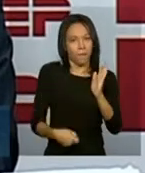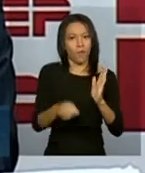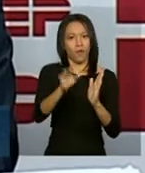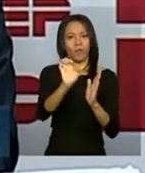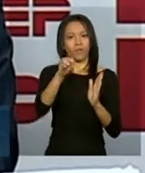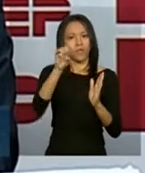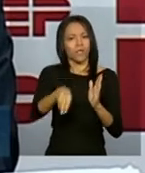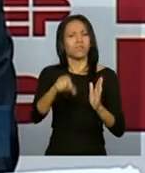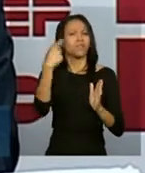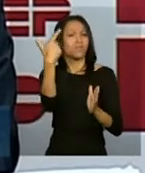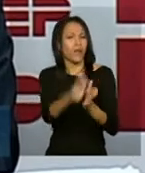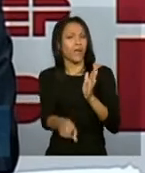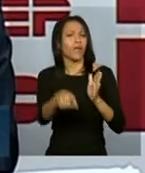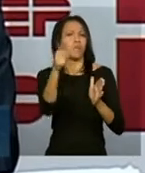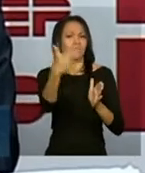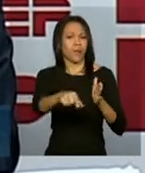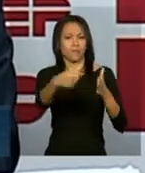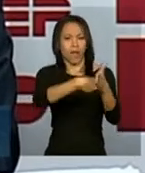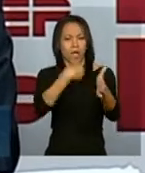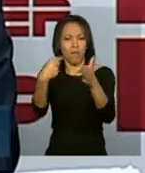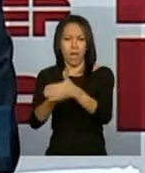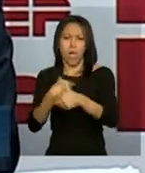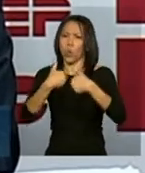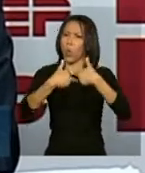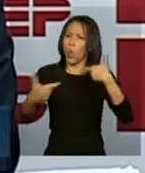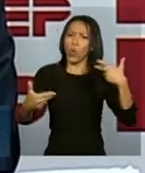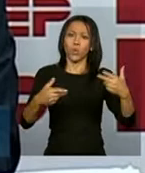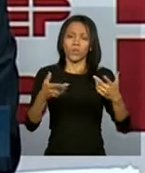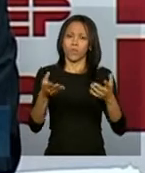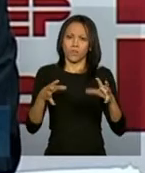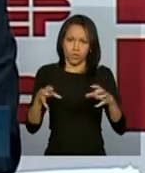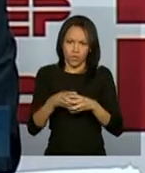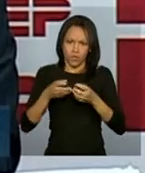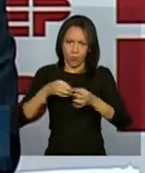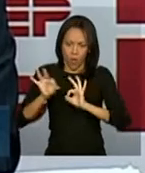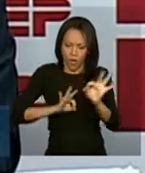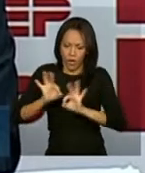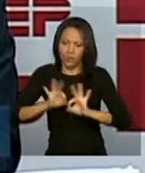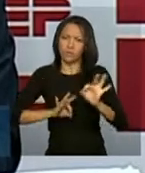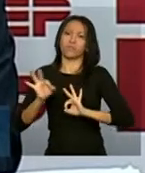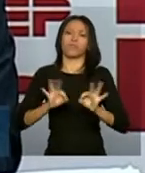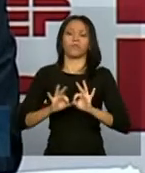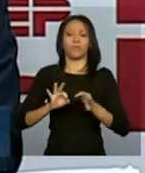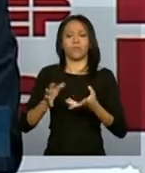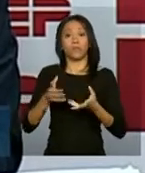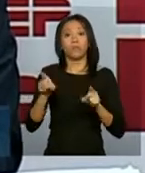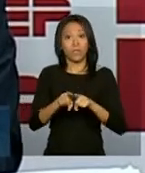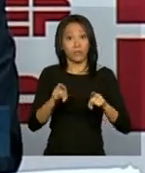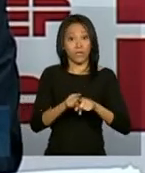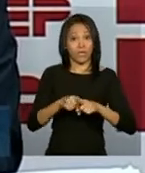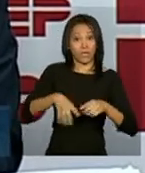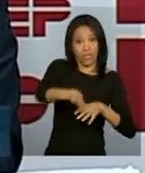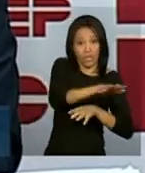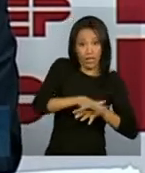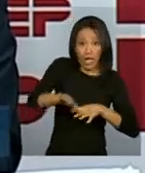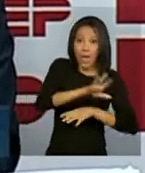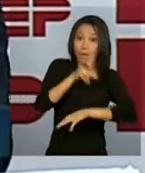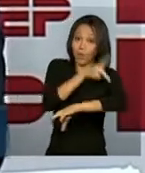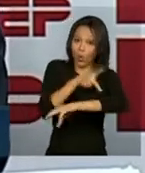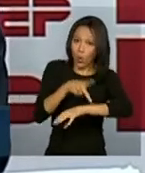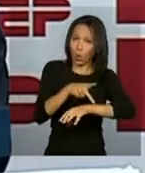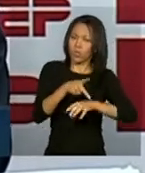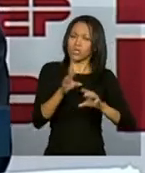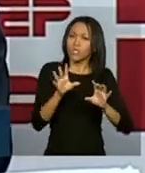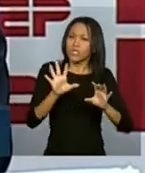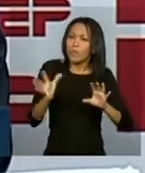questões novas, que tanto na parte operacional como na própria parte da construção pedagógica. É sempre um aprimoramento,